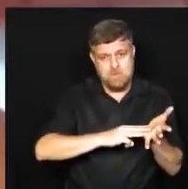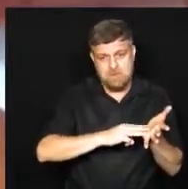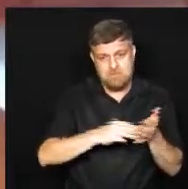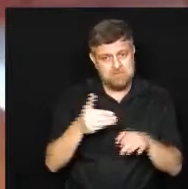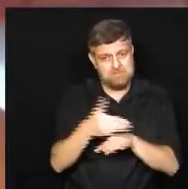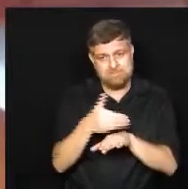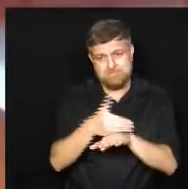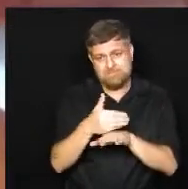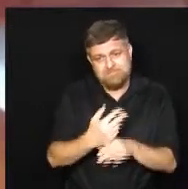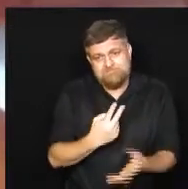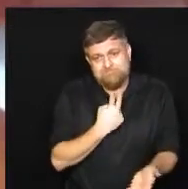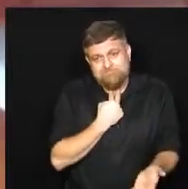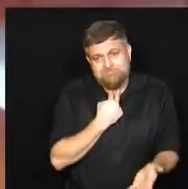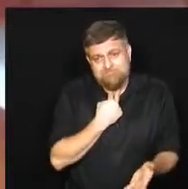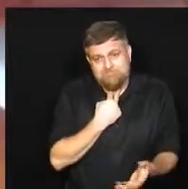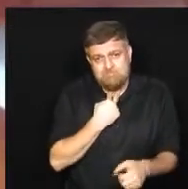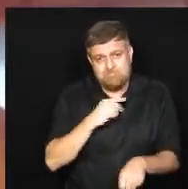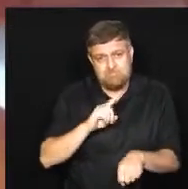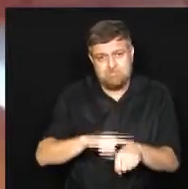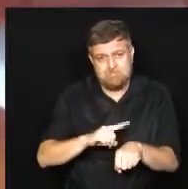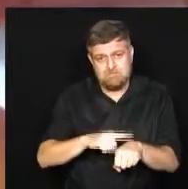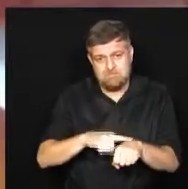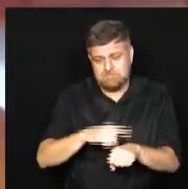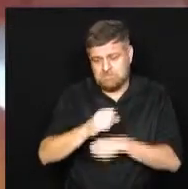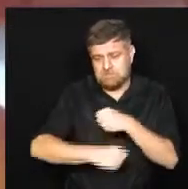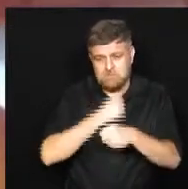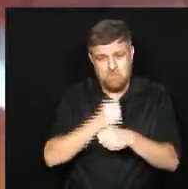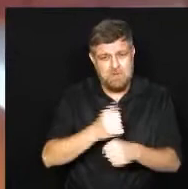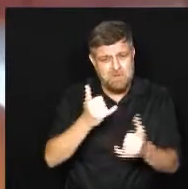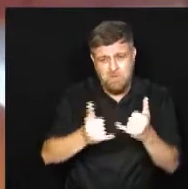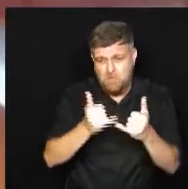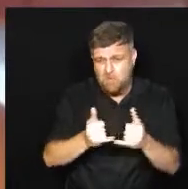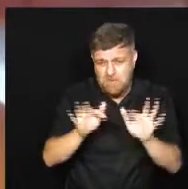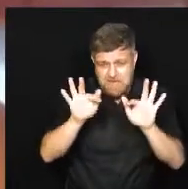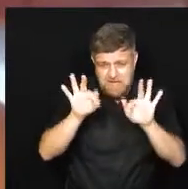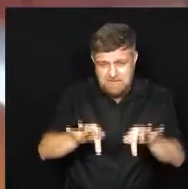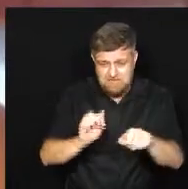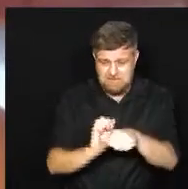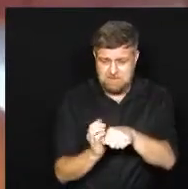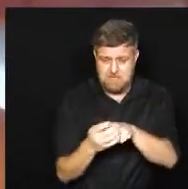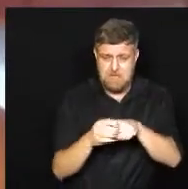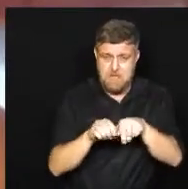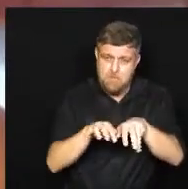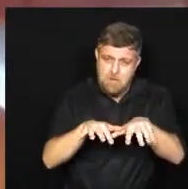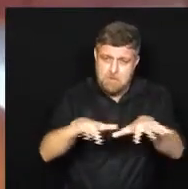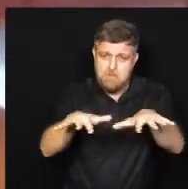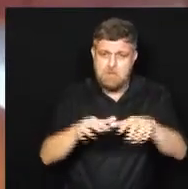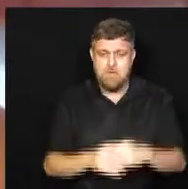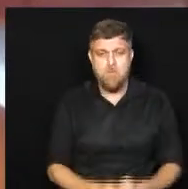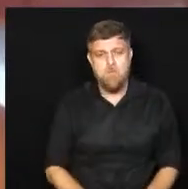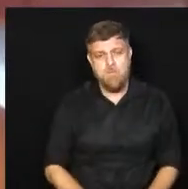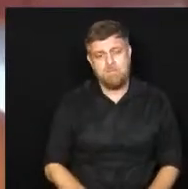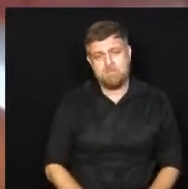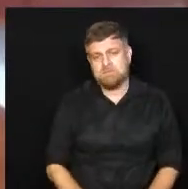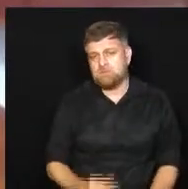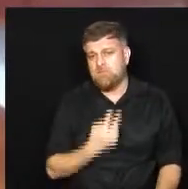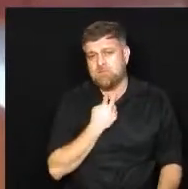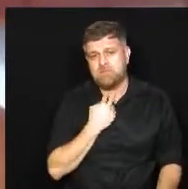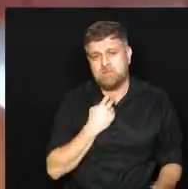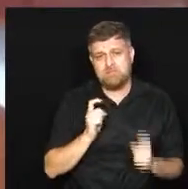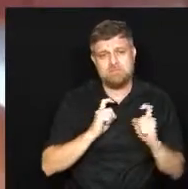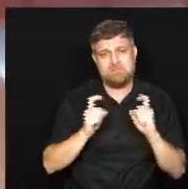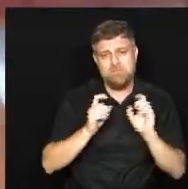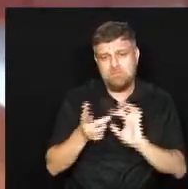e também, dado o adiantar do período do ano e do contexto de pandemia, a gente não pôde aí se reunir,